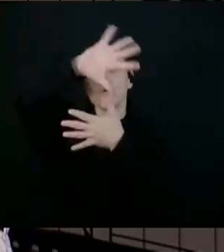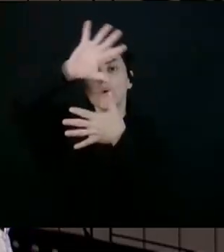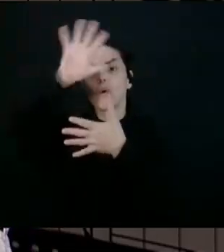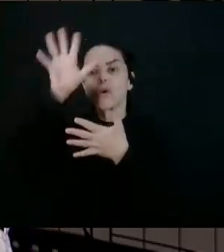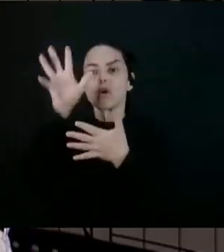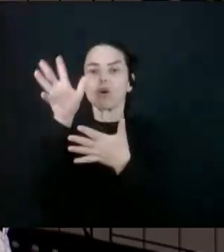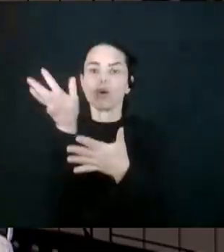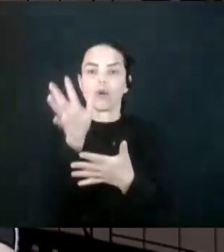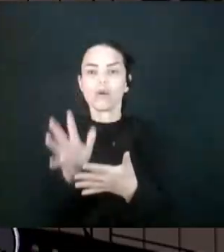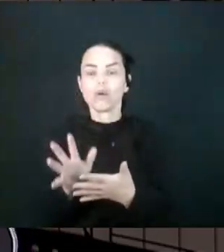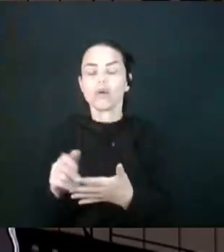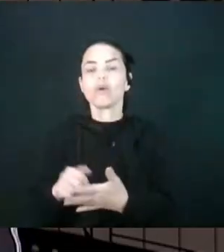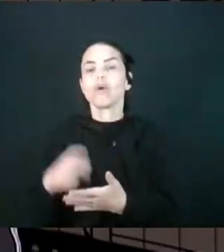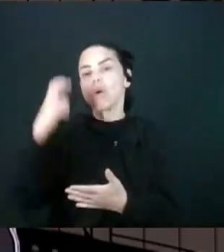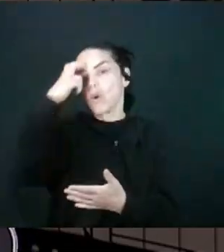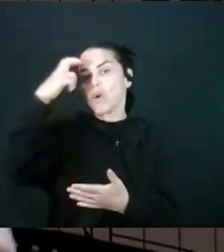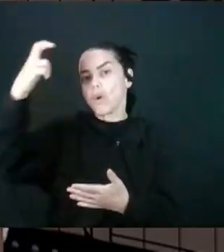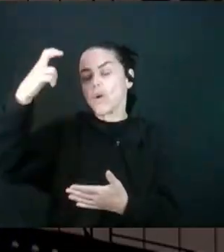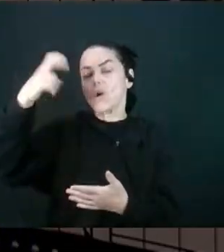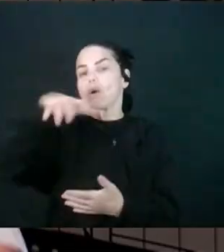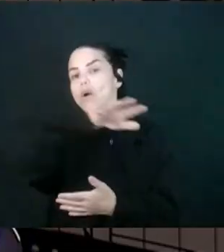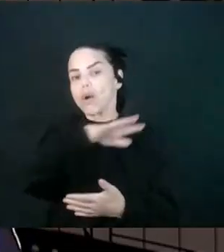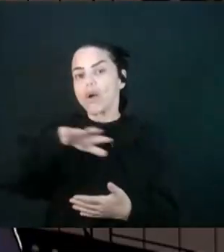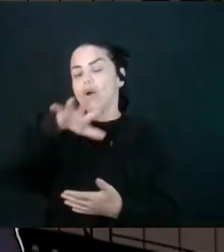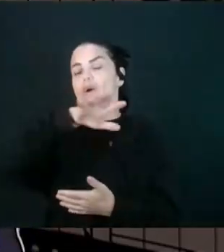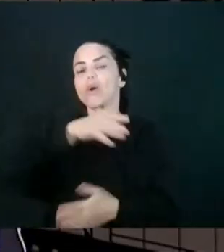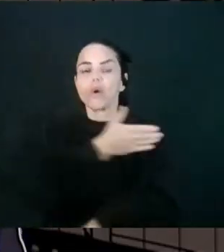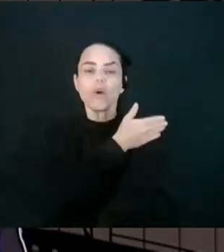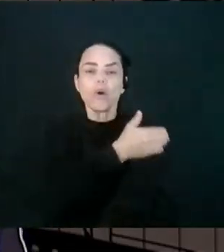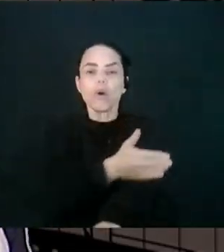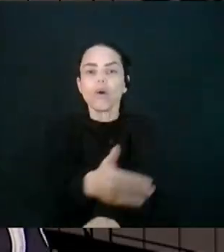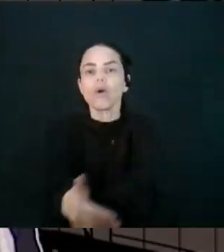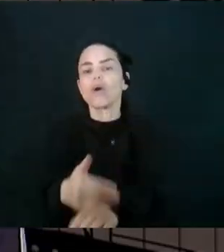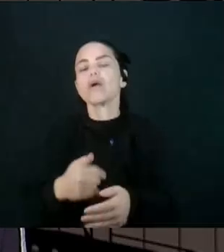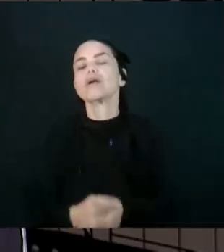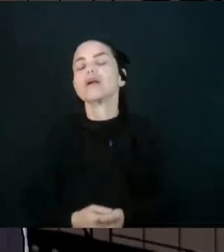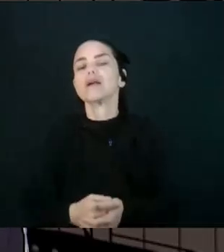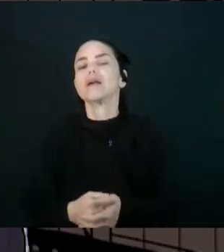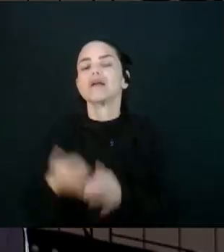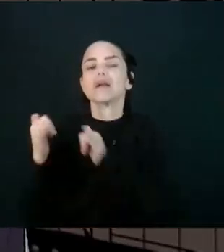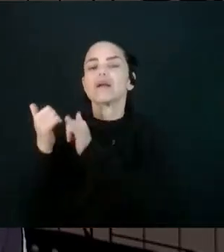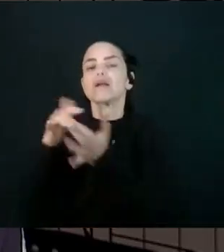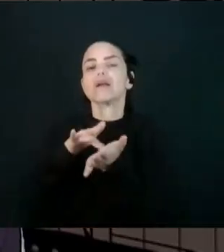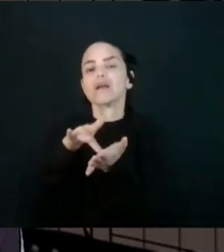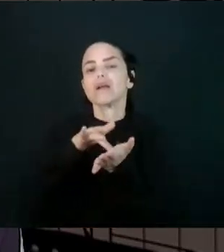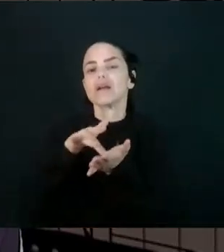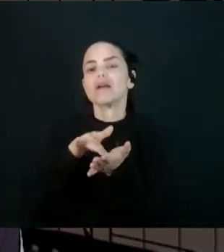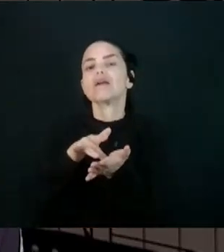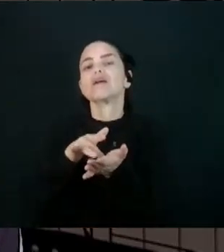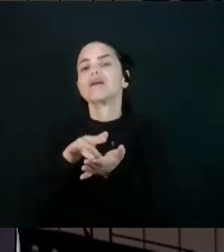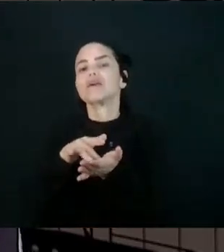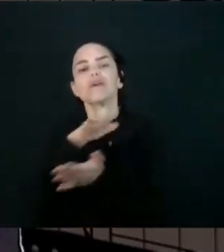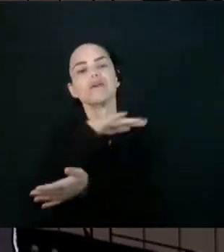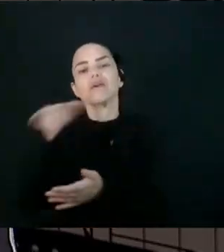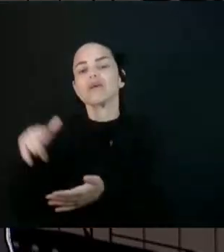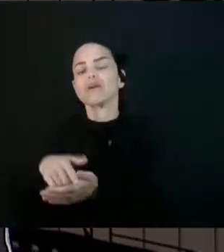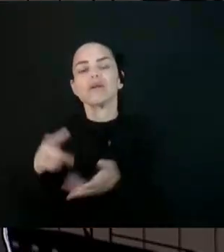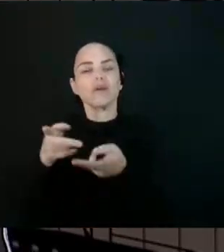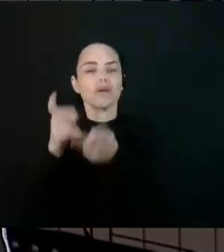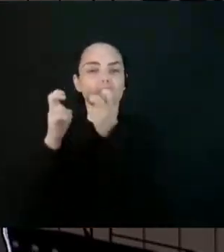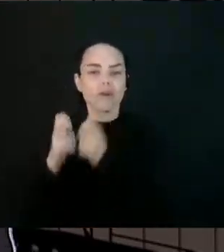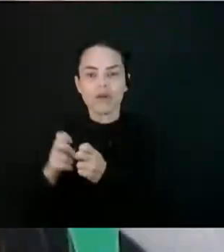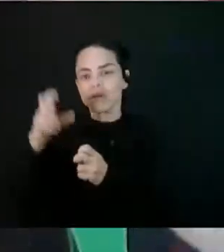daquela região, quais são os hábitos. Então, de forma interdisciplinar, mesmo que as crianças não percebam a aprendizagem, ela